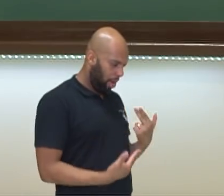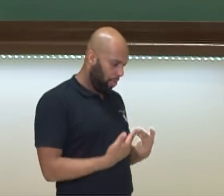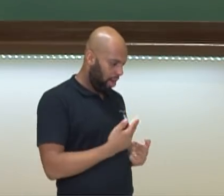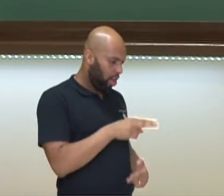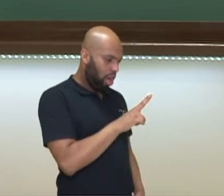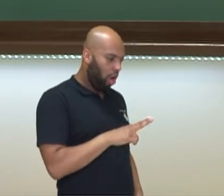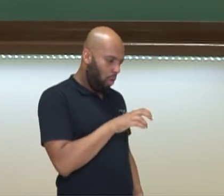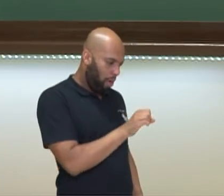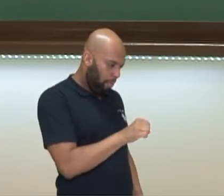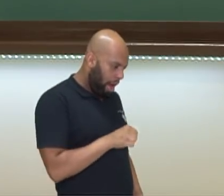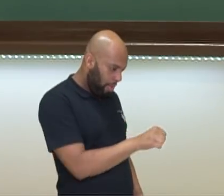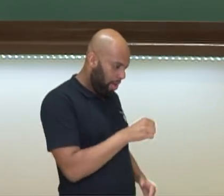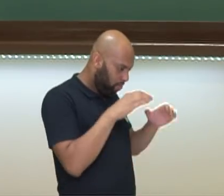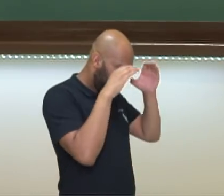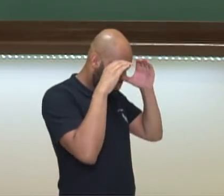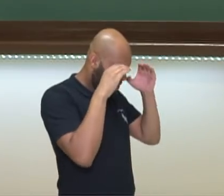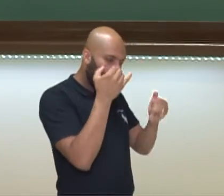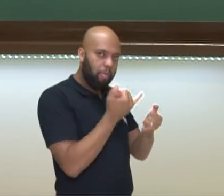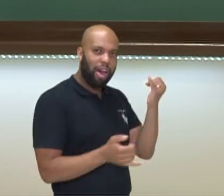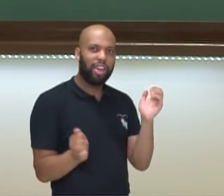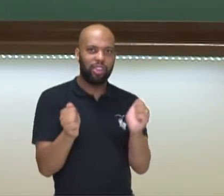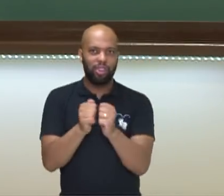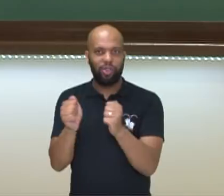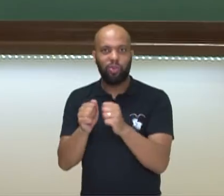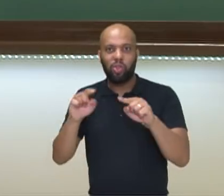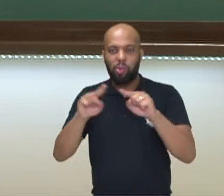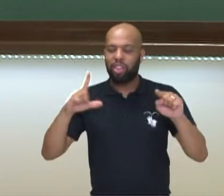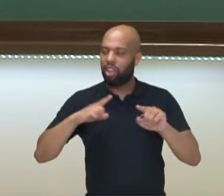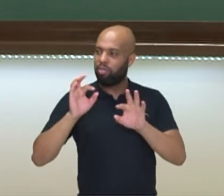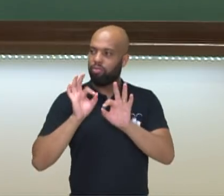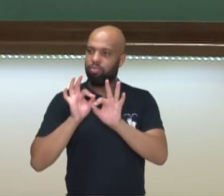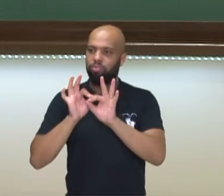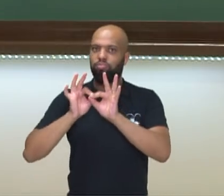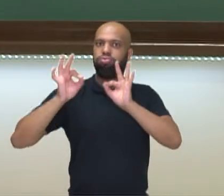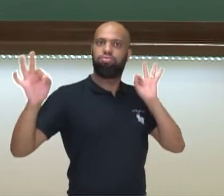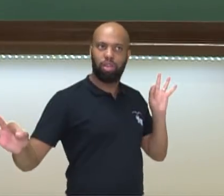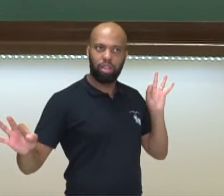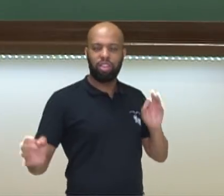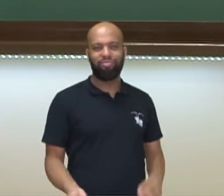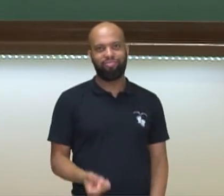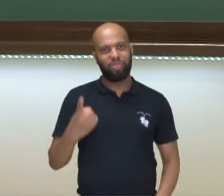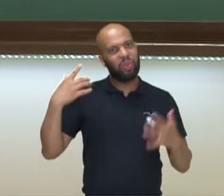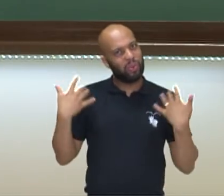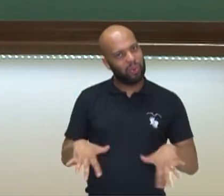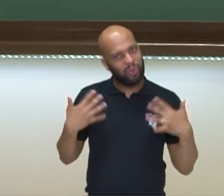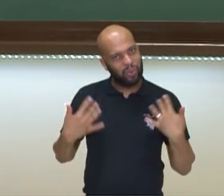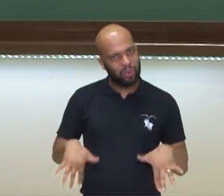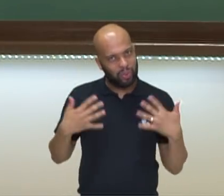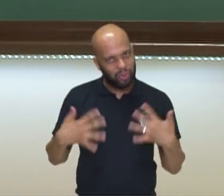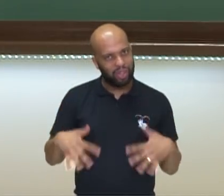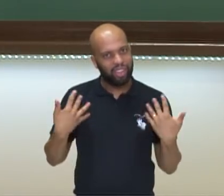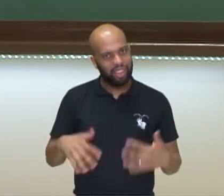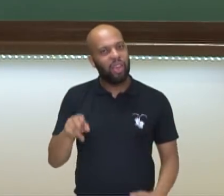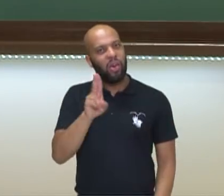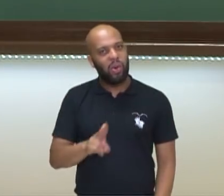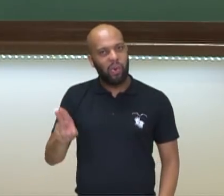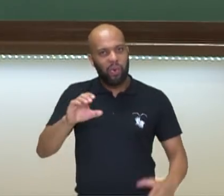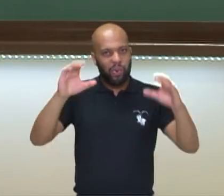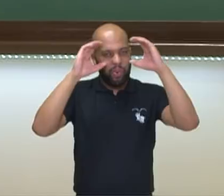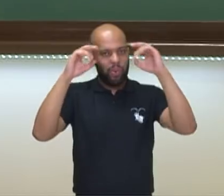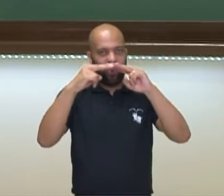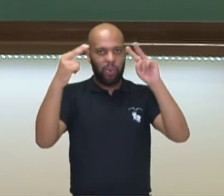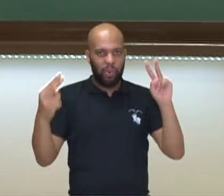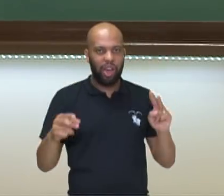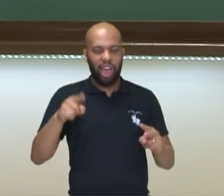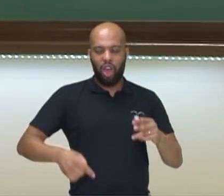ali junto do paciente na sala de cirurgia, mas na verdade ele está através daquele equipamento de realidade virtual e de